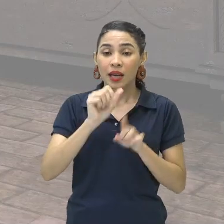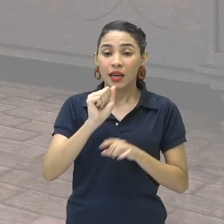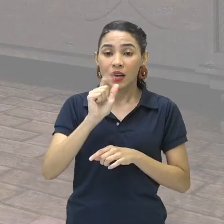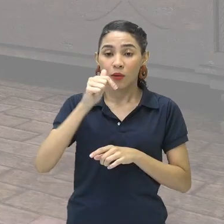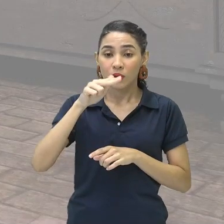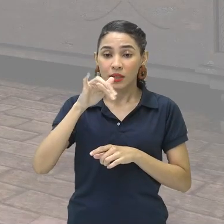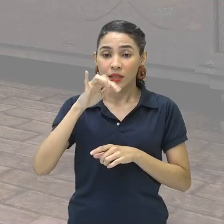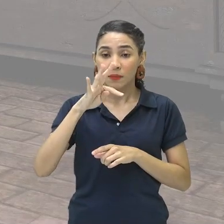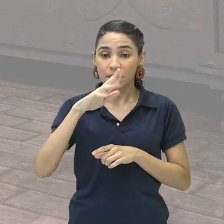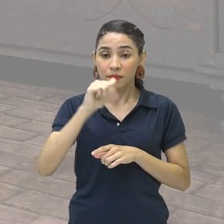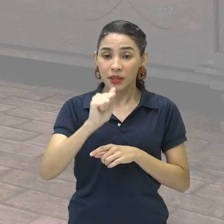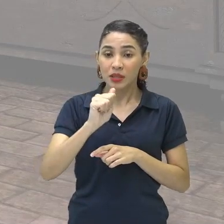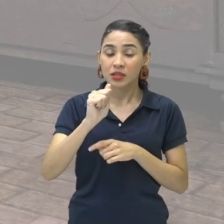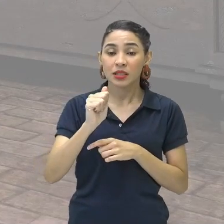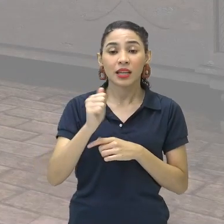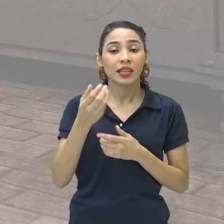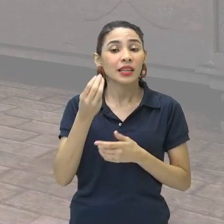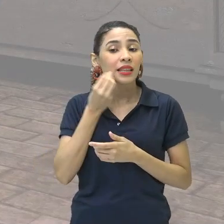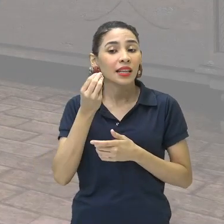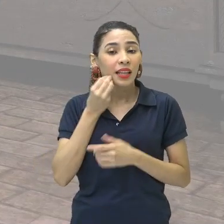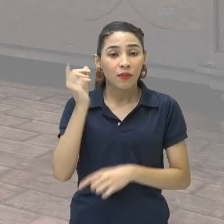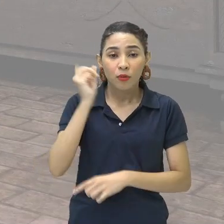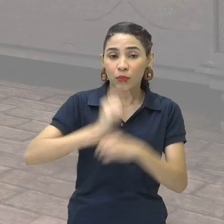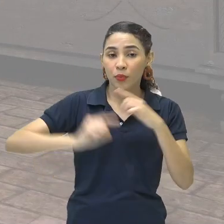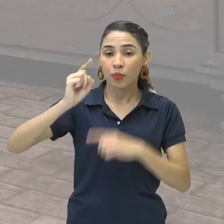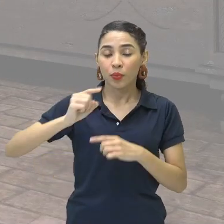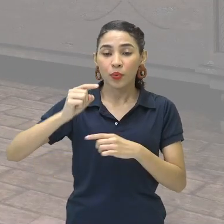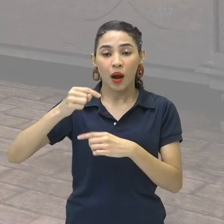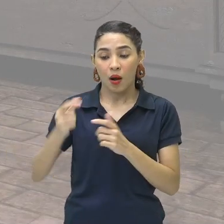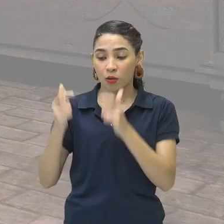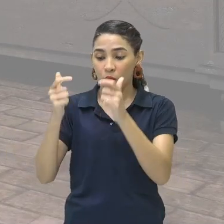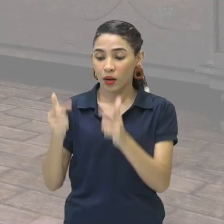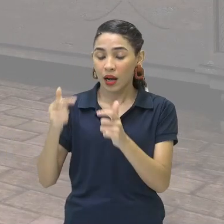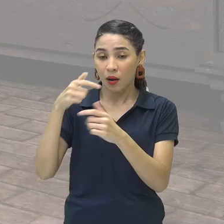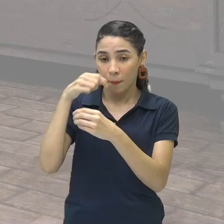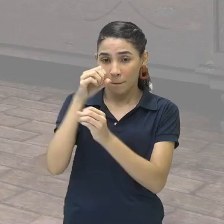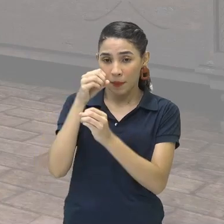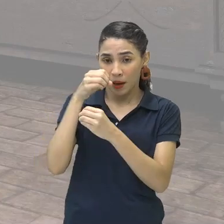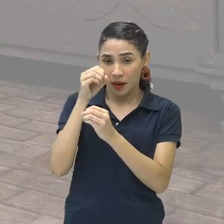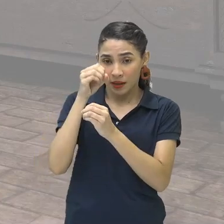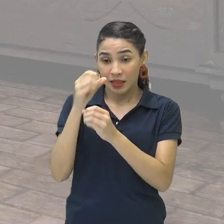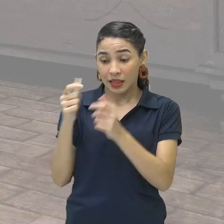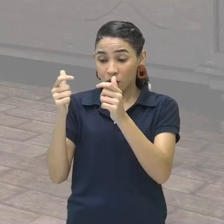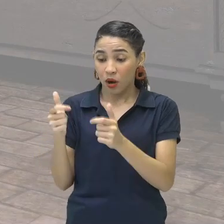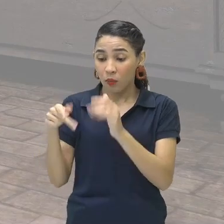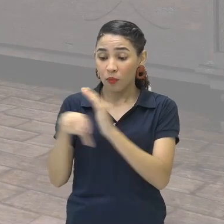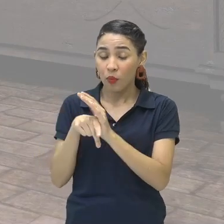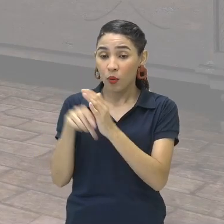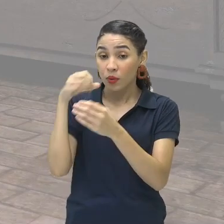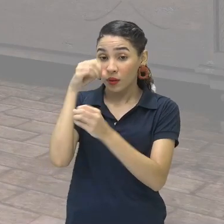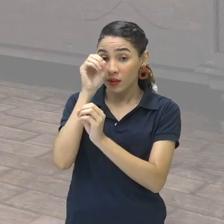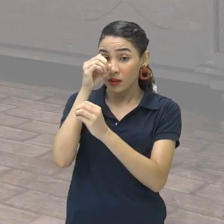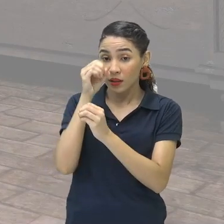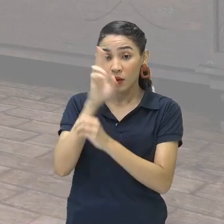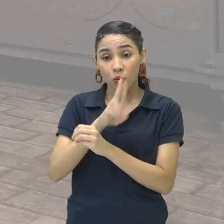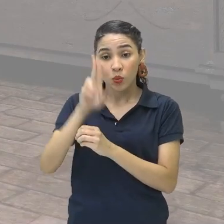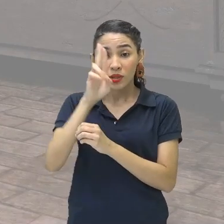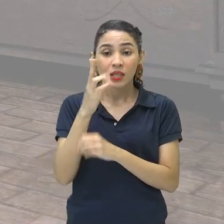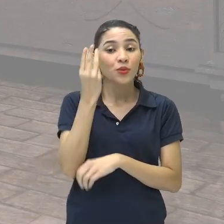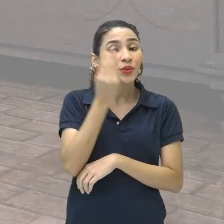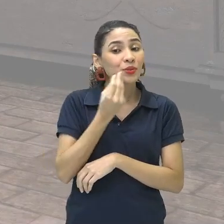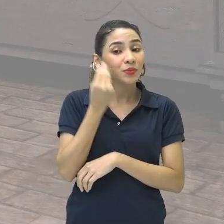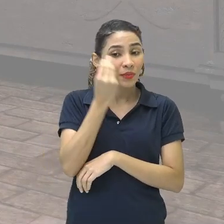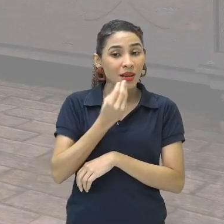alquimistas buscavam acelerar esse processo em laboratório por meio de